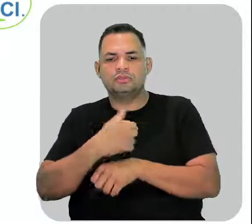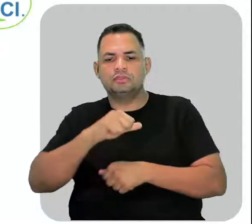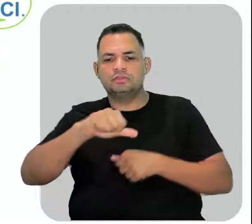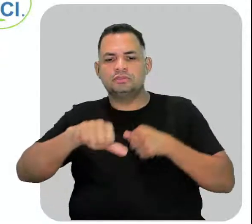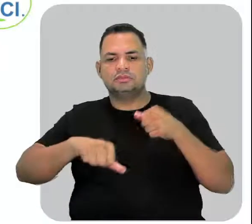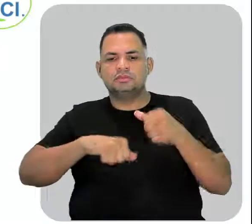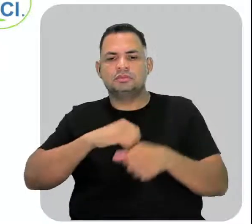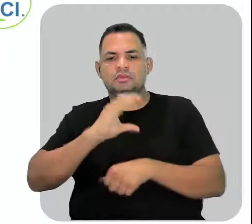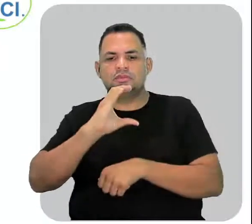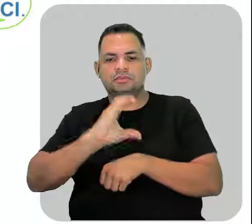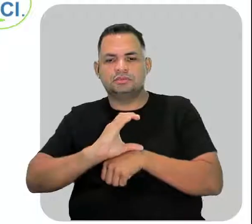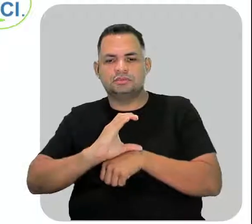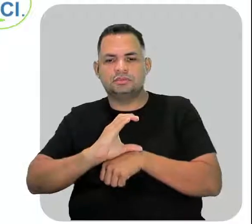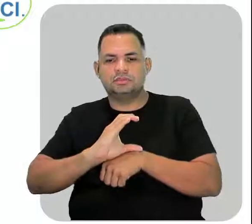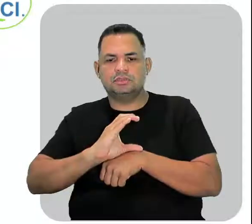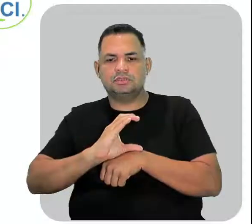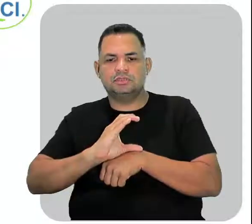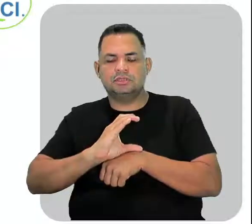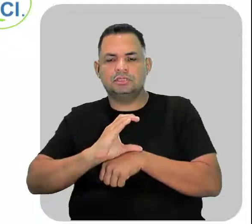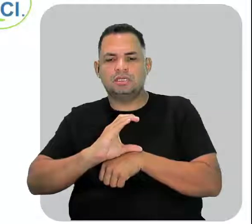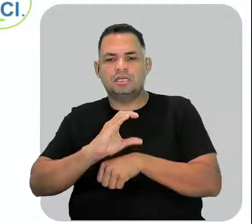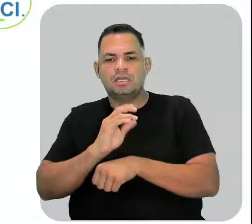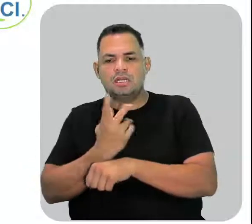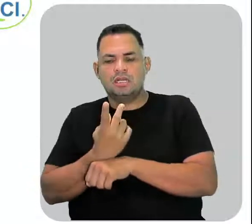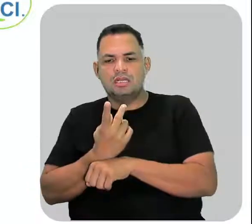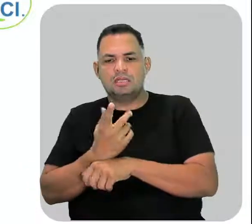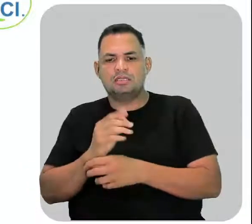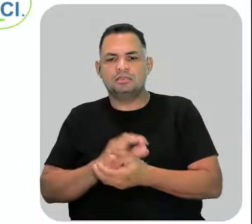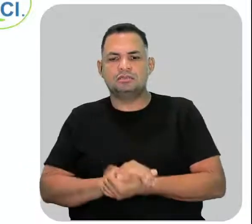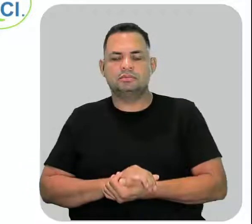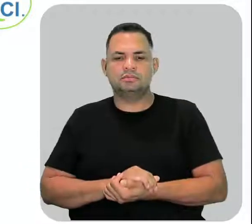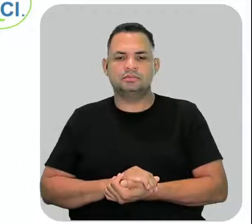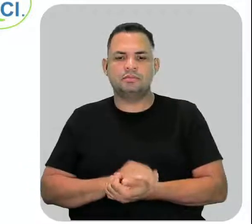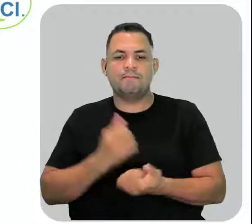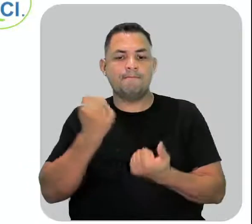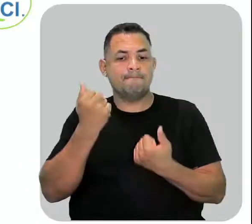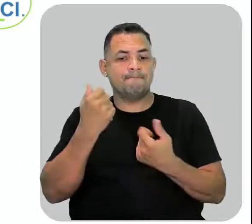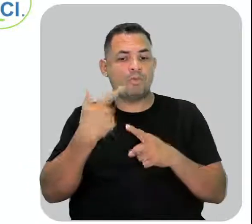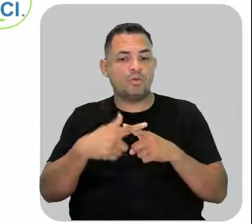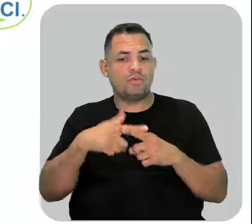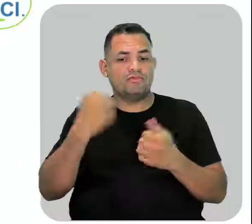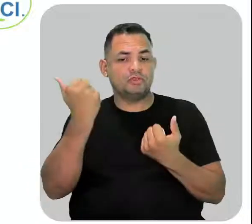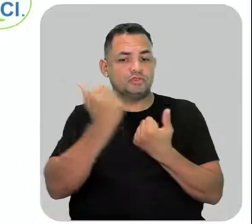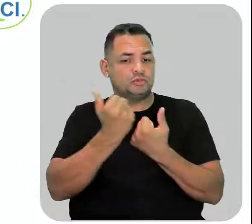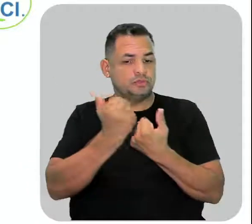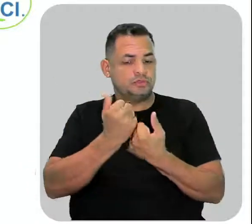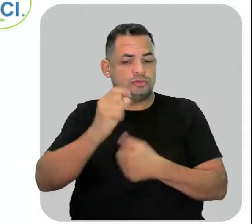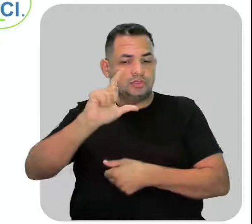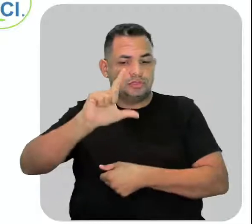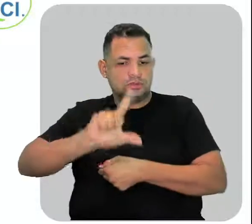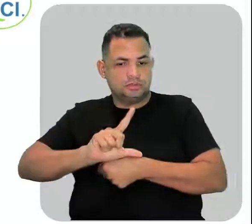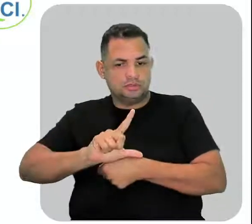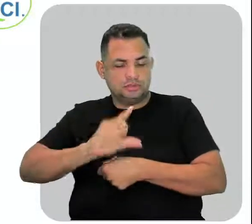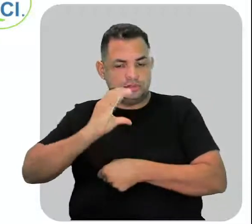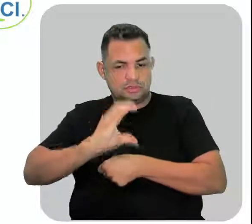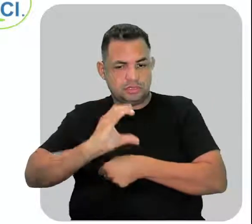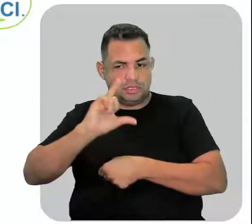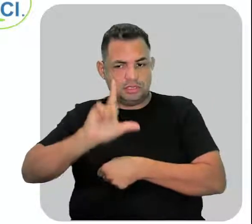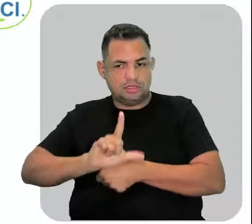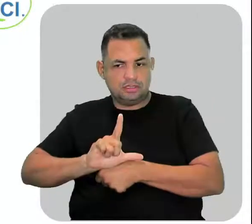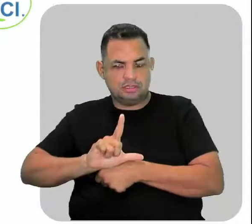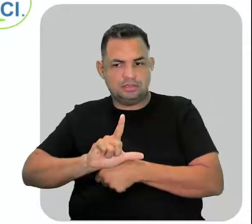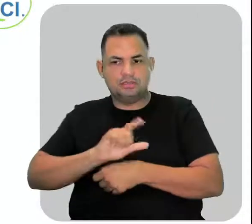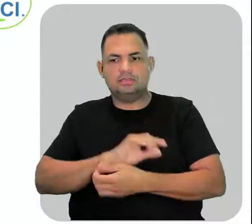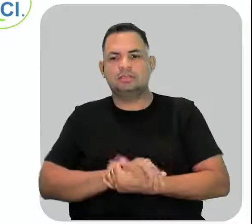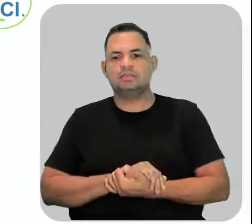porque um dos seus hidrogênios foi retirado e substituído pelo cloro. Tranquilo? Então, aqui a nossa